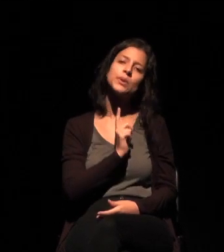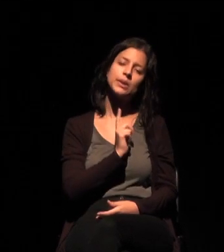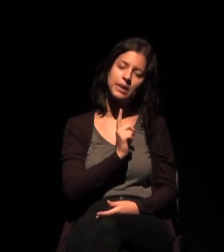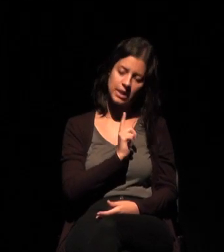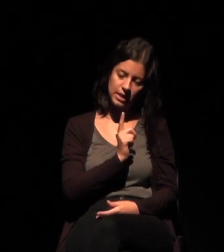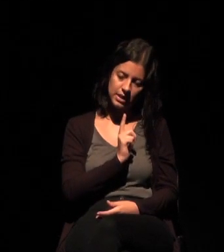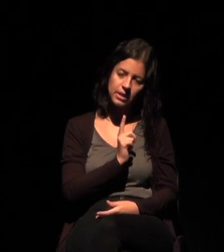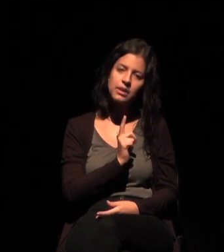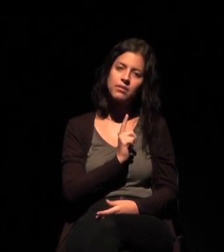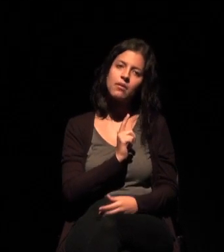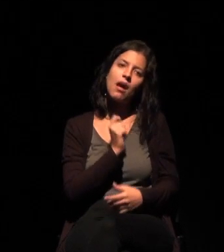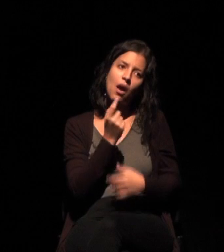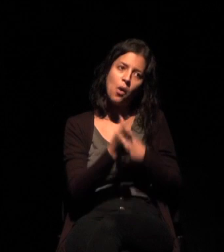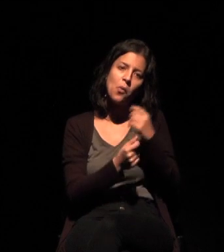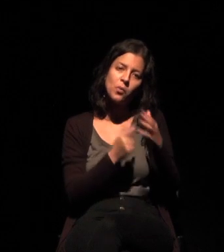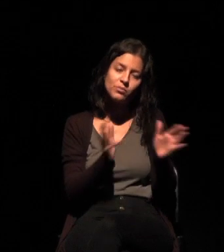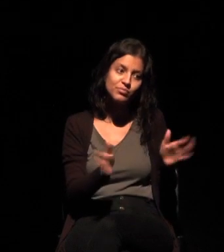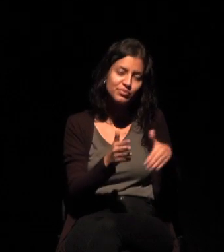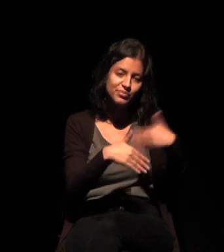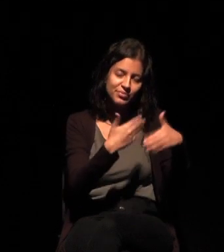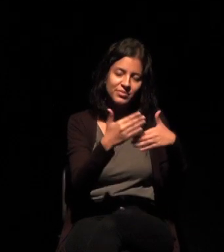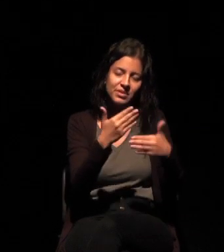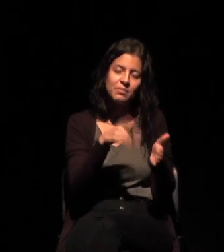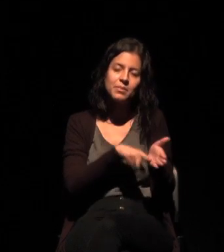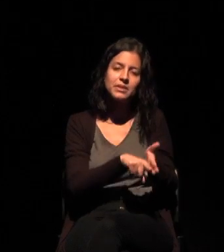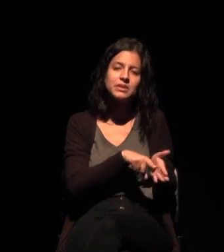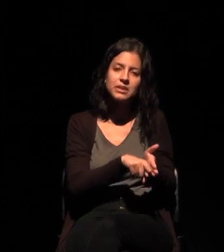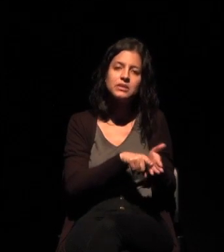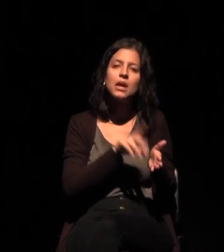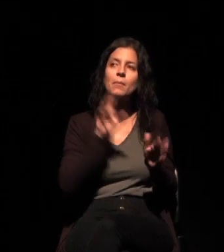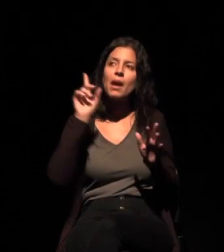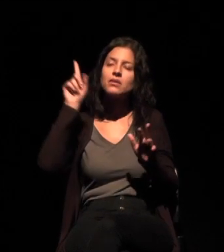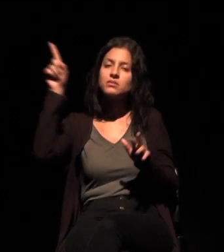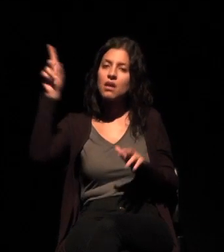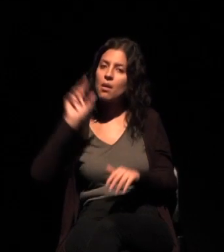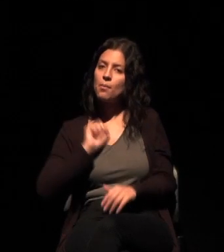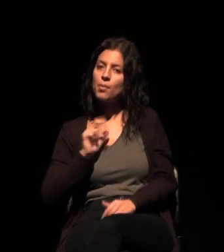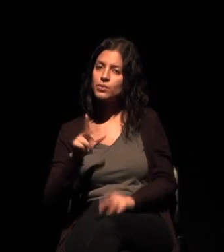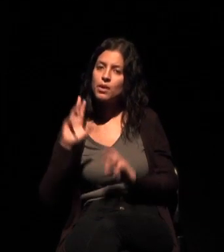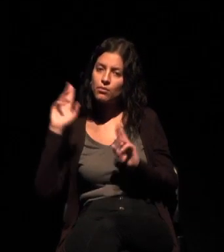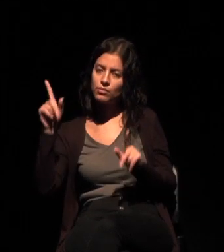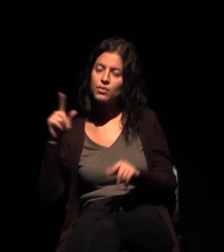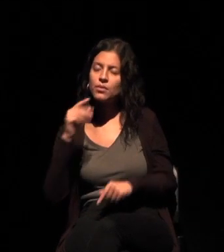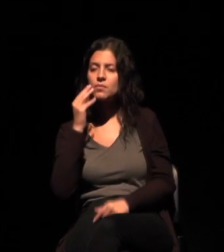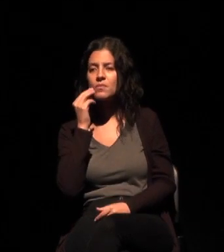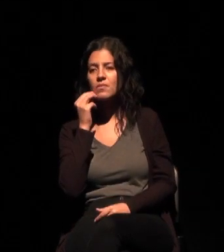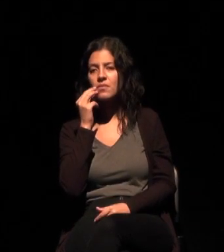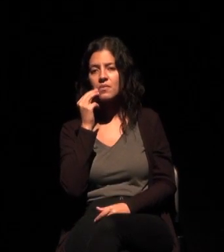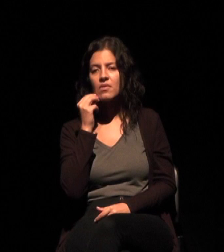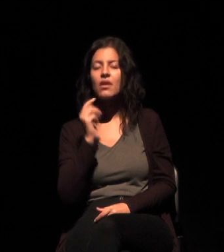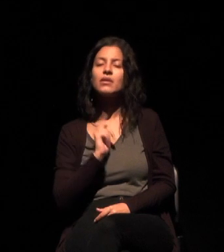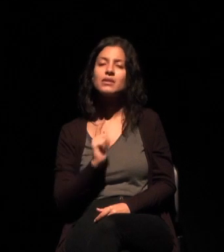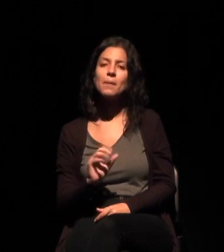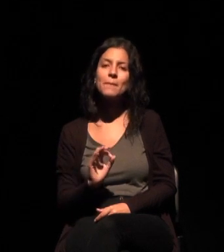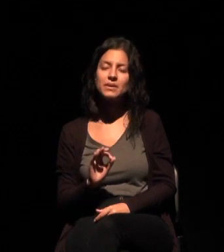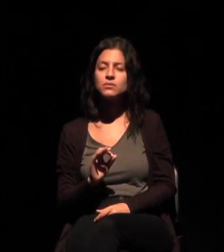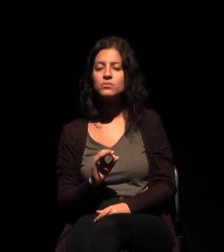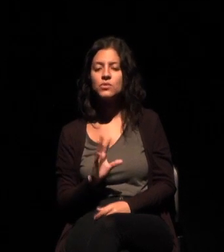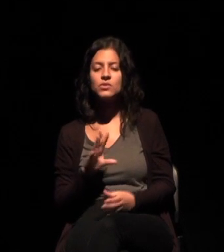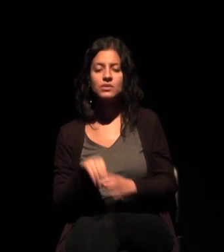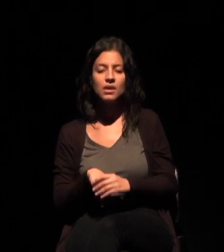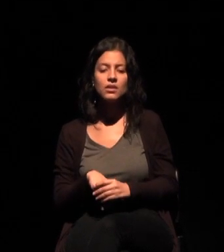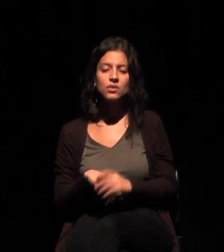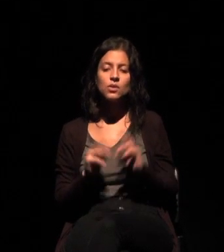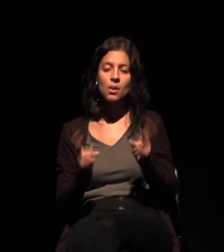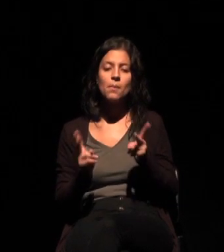programas de exploração é mas de facto a diferença bastar nós cruzamos aqui muito as várias áreas nós temos na mesma sala